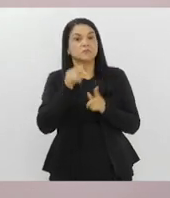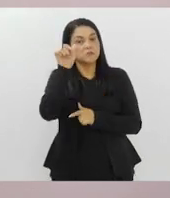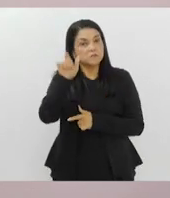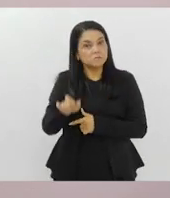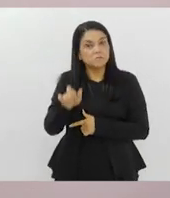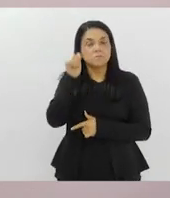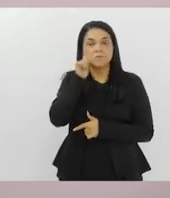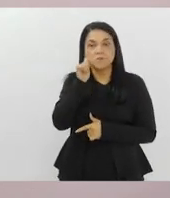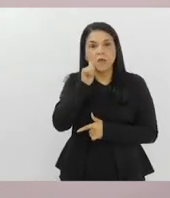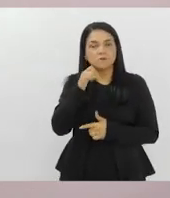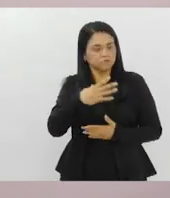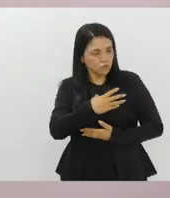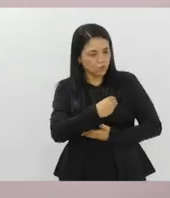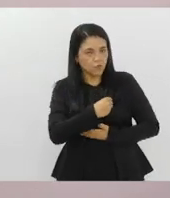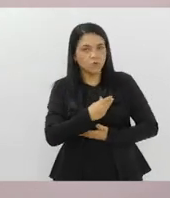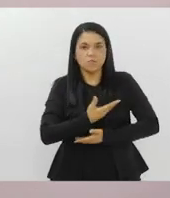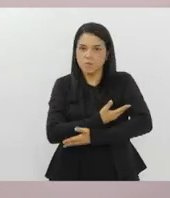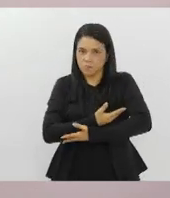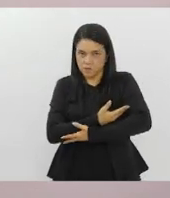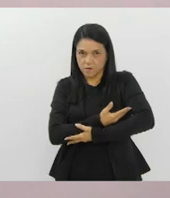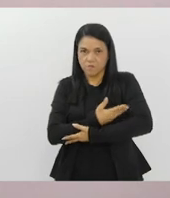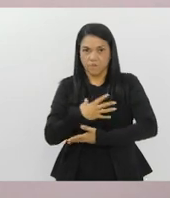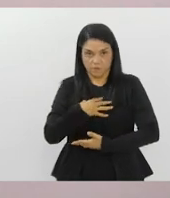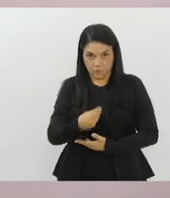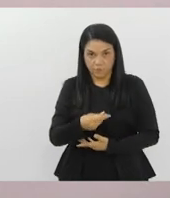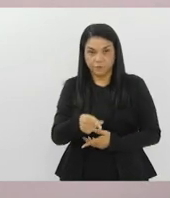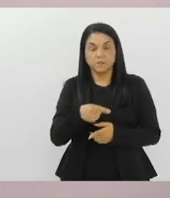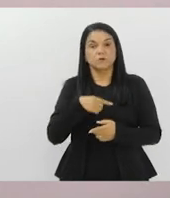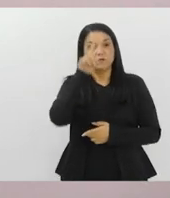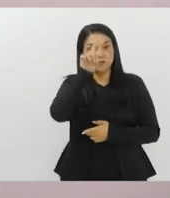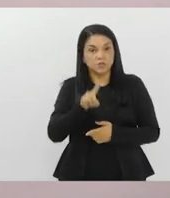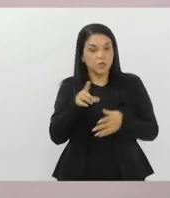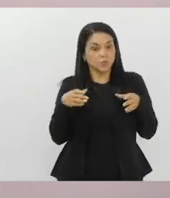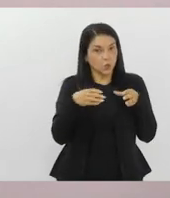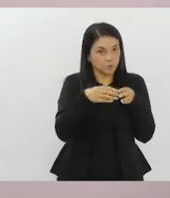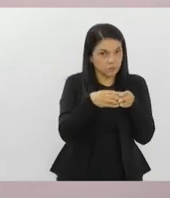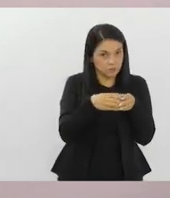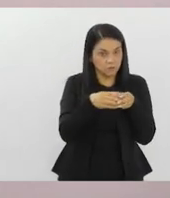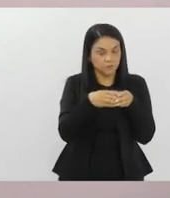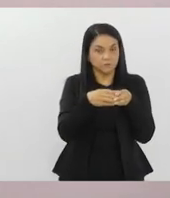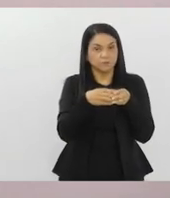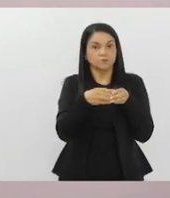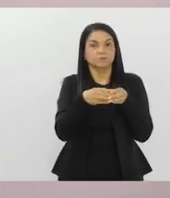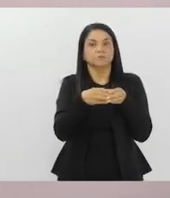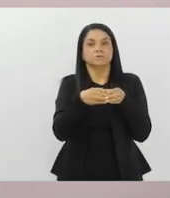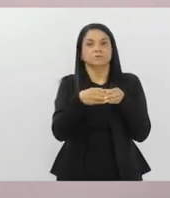os seus bebês. Por isso, a Comissão de Defesa dos Direitos Humanos da ALERJ,